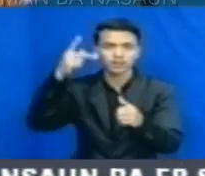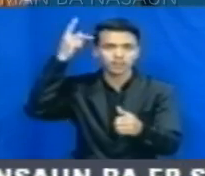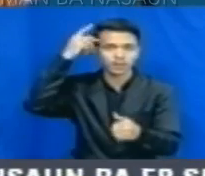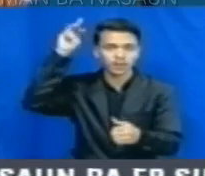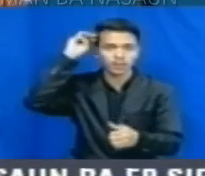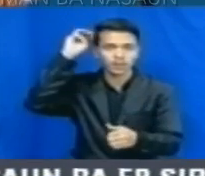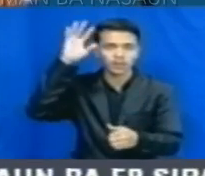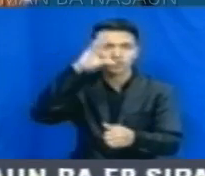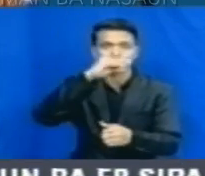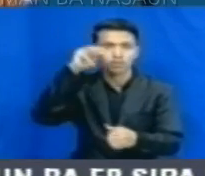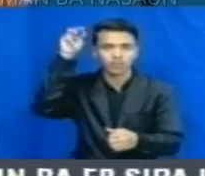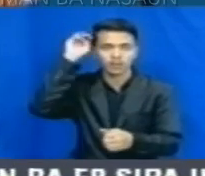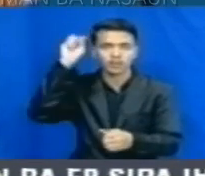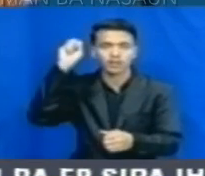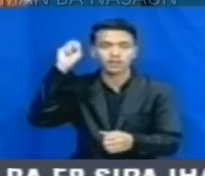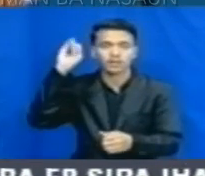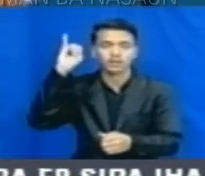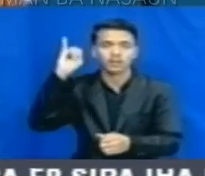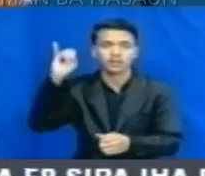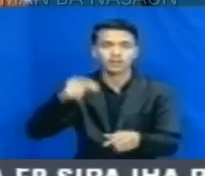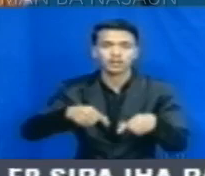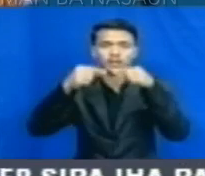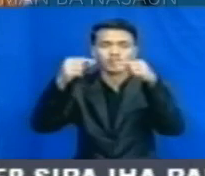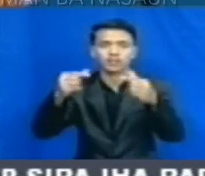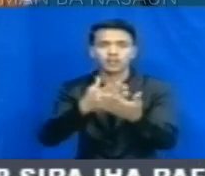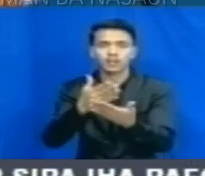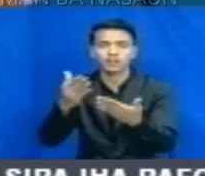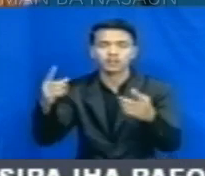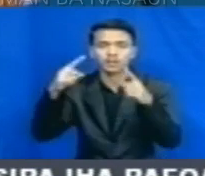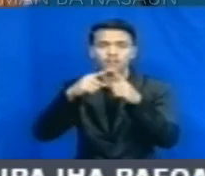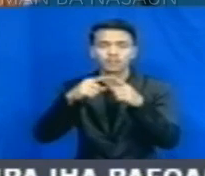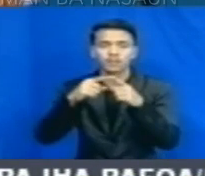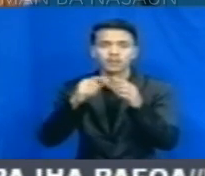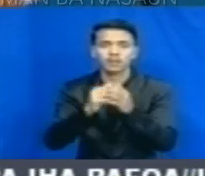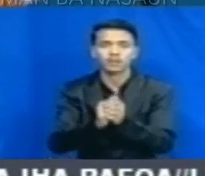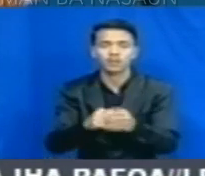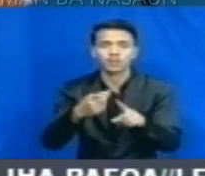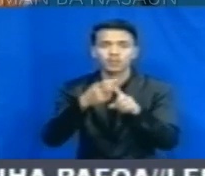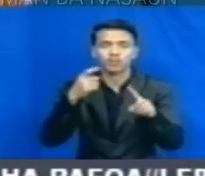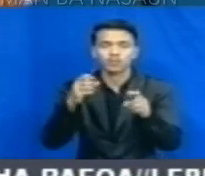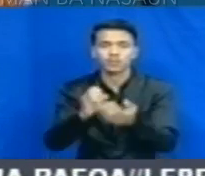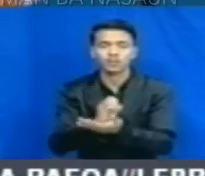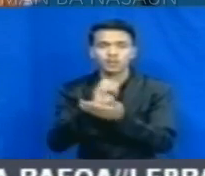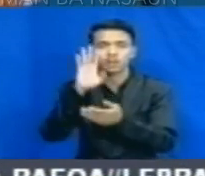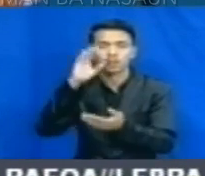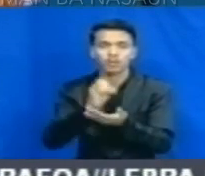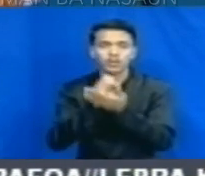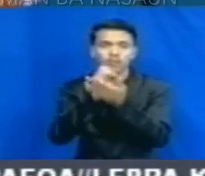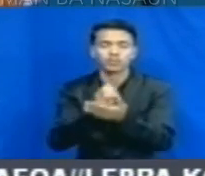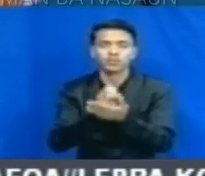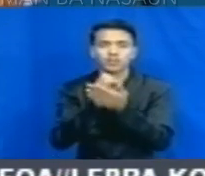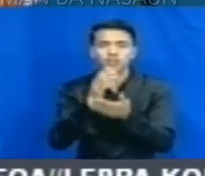Vice-primeira-ministra no Ministra Solidariedade Social na Inclusão entrega facilidade para o oficial técnico o Sisupresião Hat e a